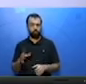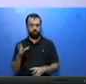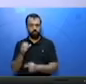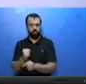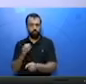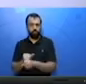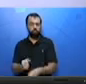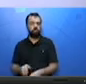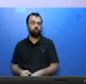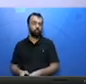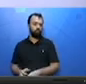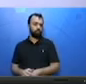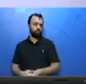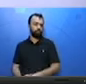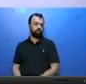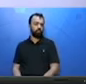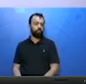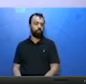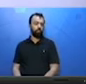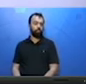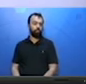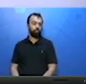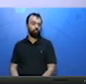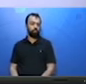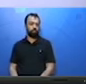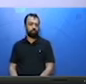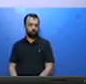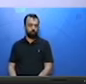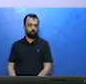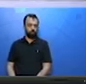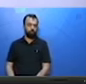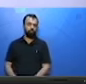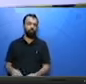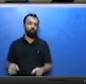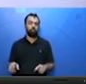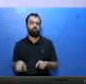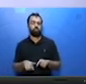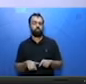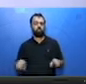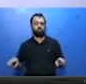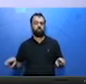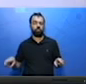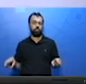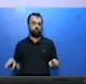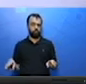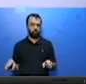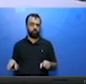calcular. Como aqui a gente está trabalhando no eixo de coordenadas cartesianas,